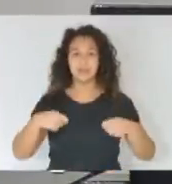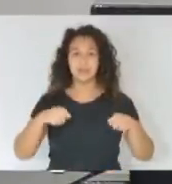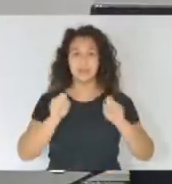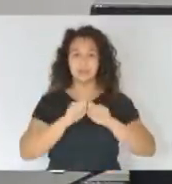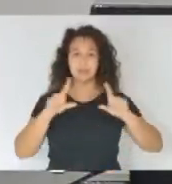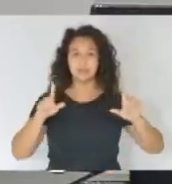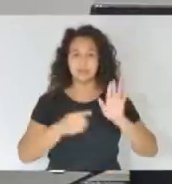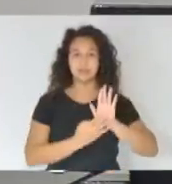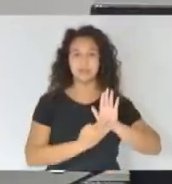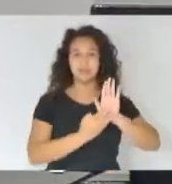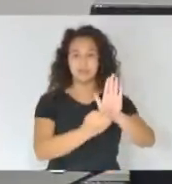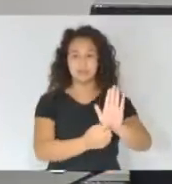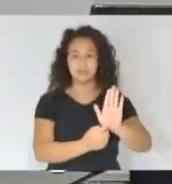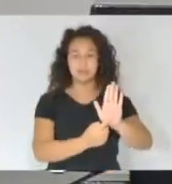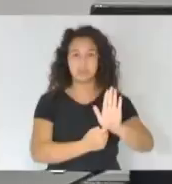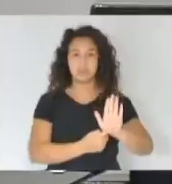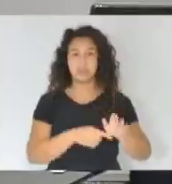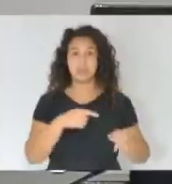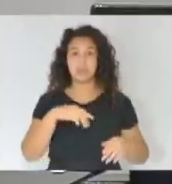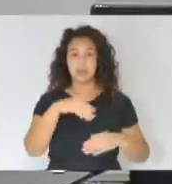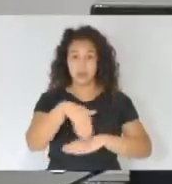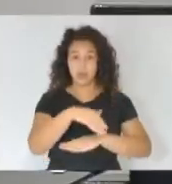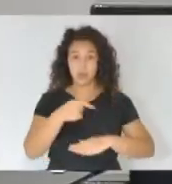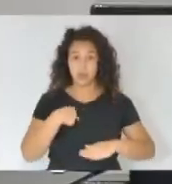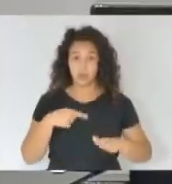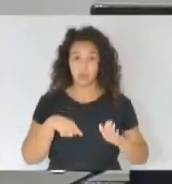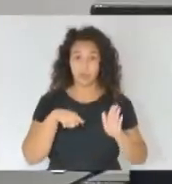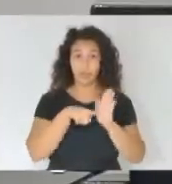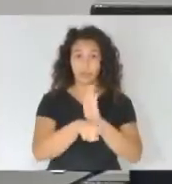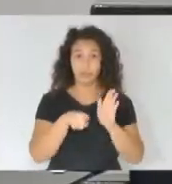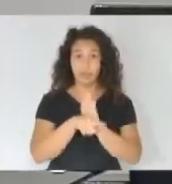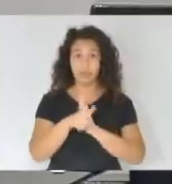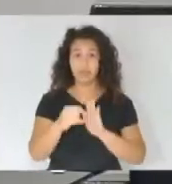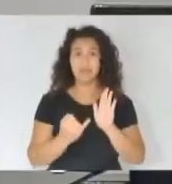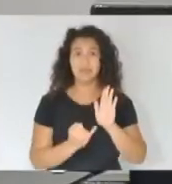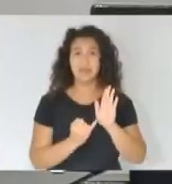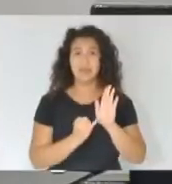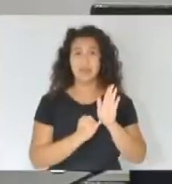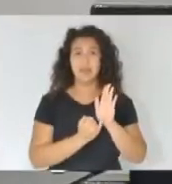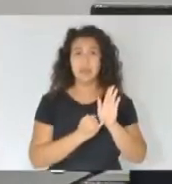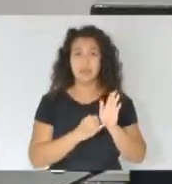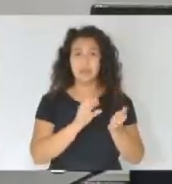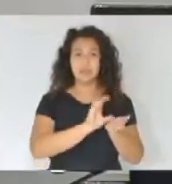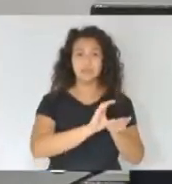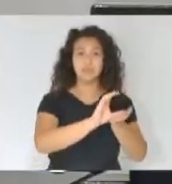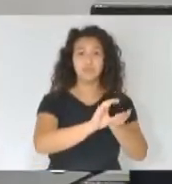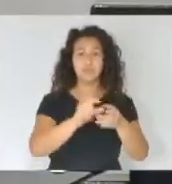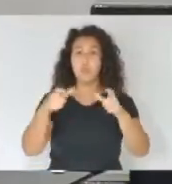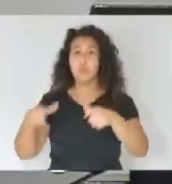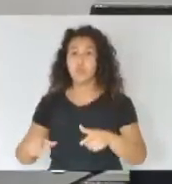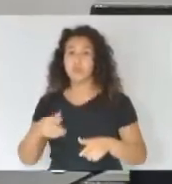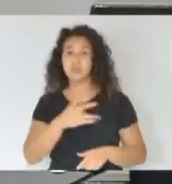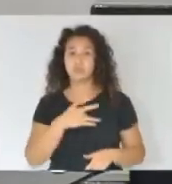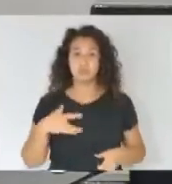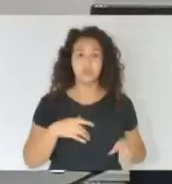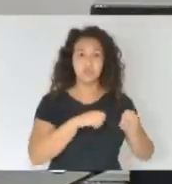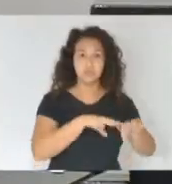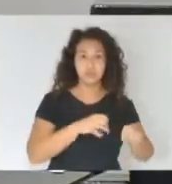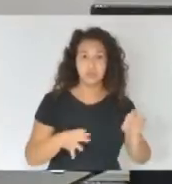ruas perguntar para as pessoas onde que o imposto deles tem que ser investido, onde que eles querem, se é na saúde, na educação, na